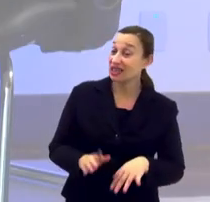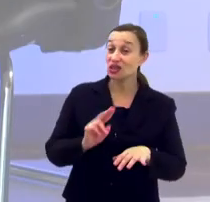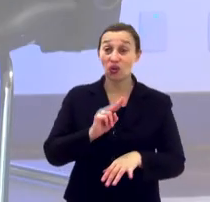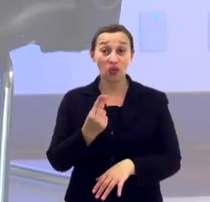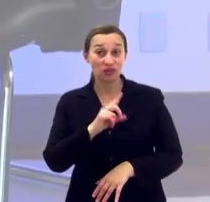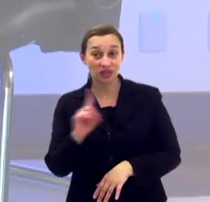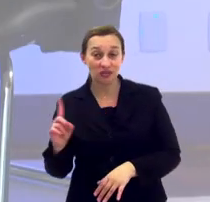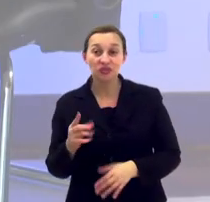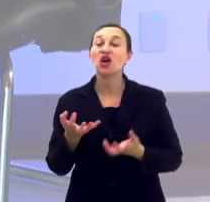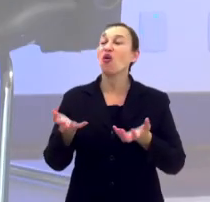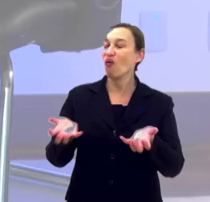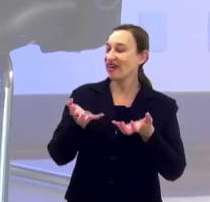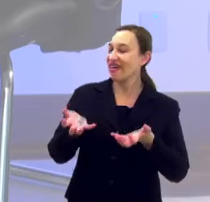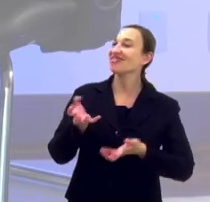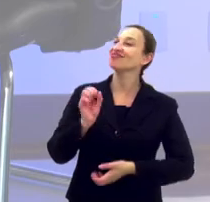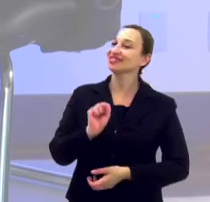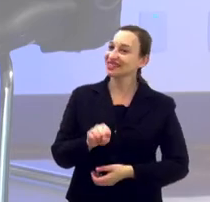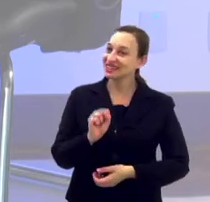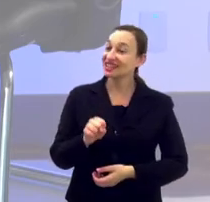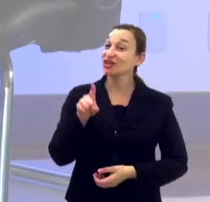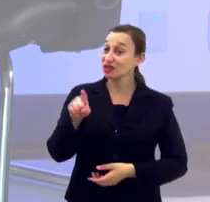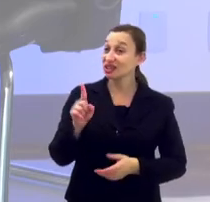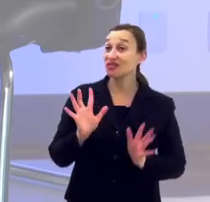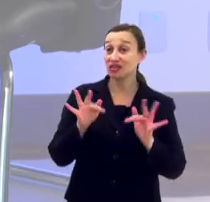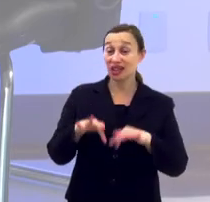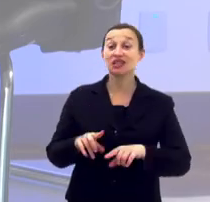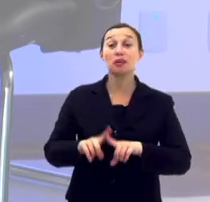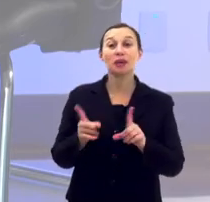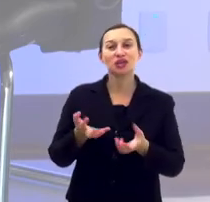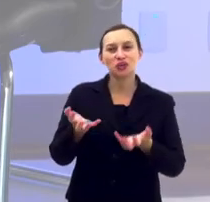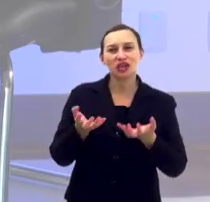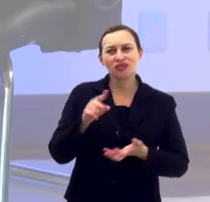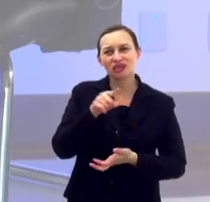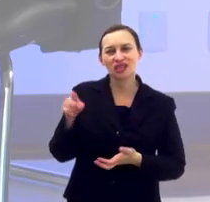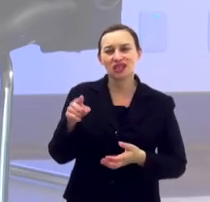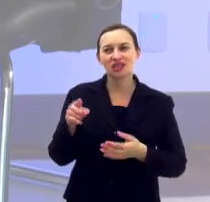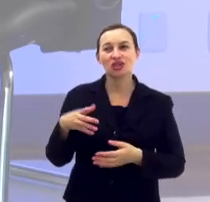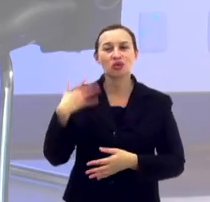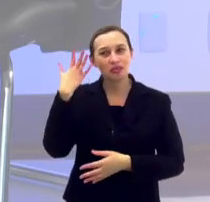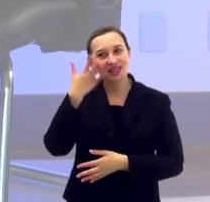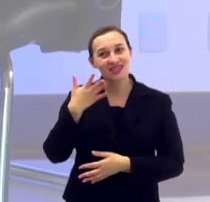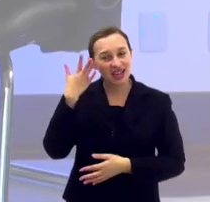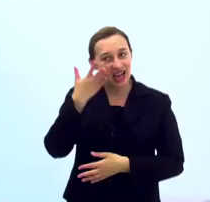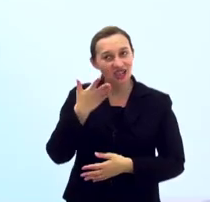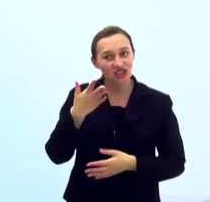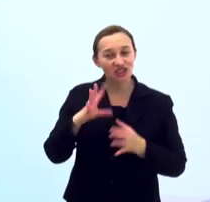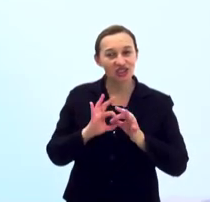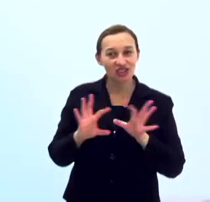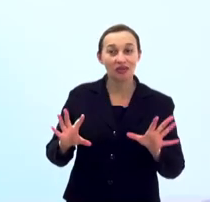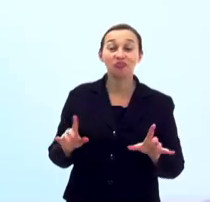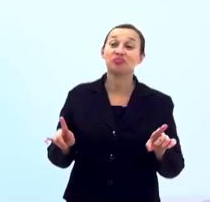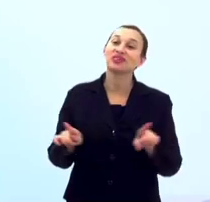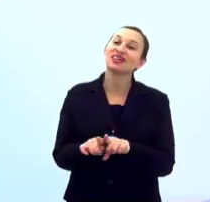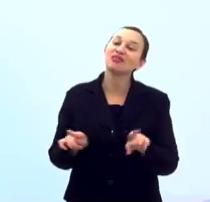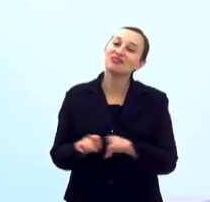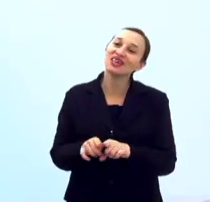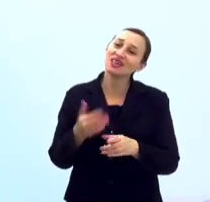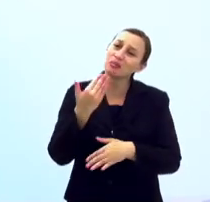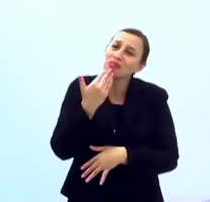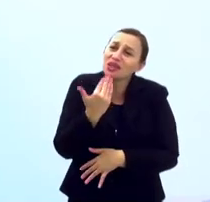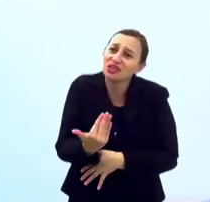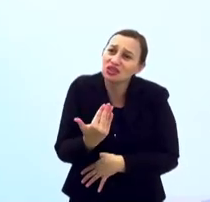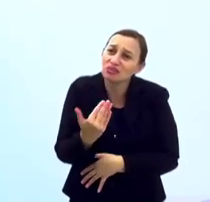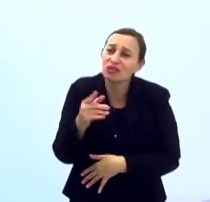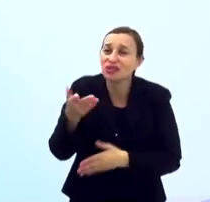não, mas... Eu vou querer, sim, que você se despeça, mas eu queria que você deixasse uma mensagem. É. E também queria